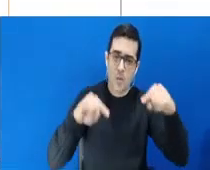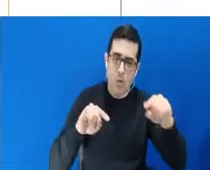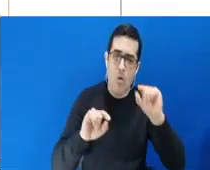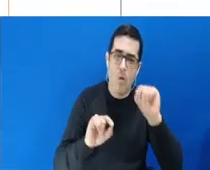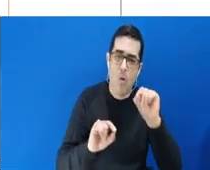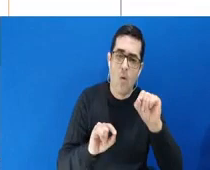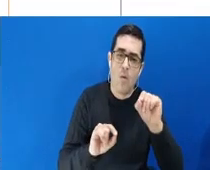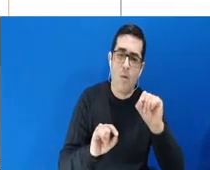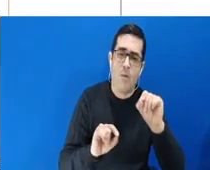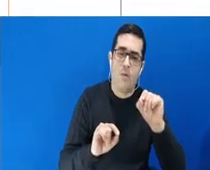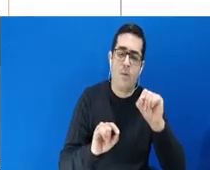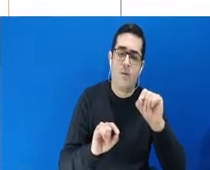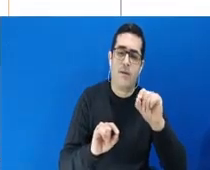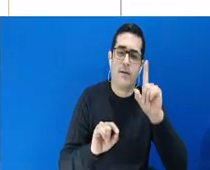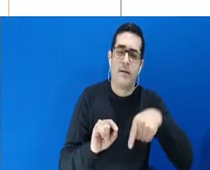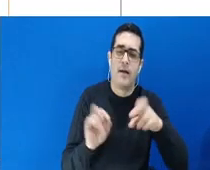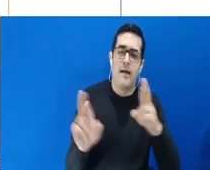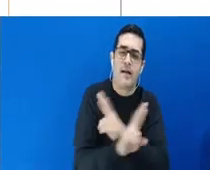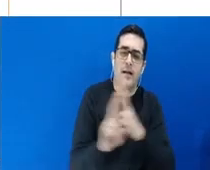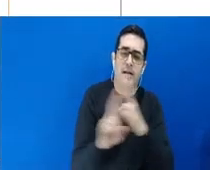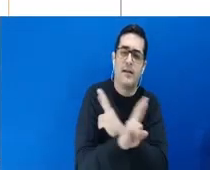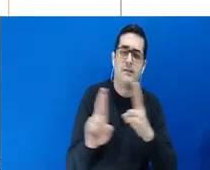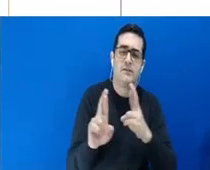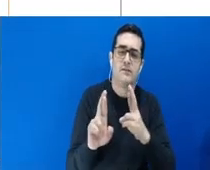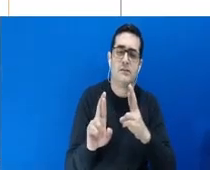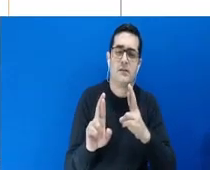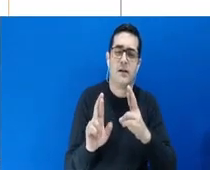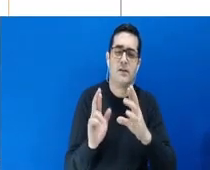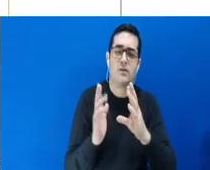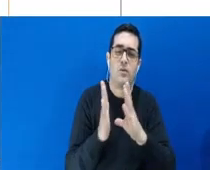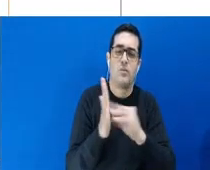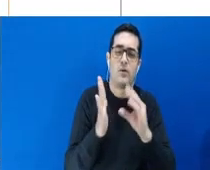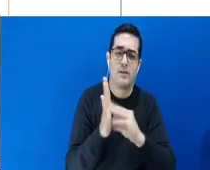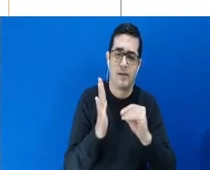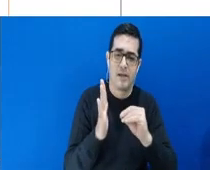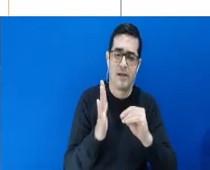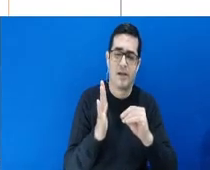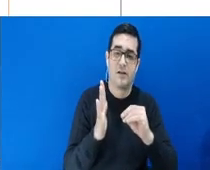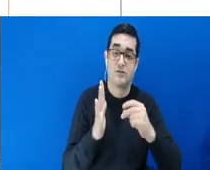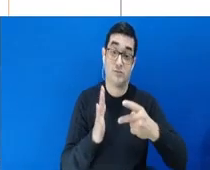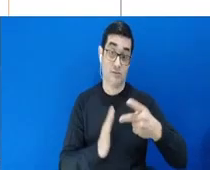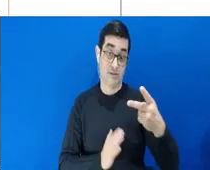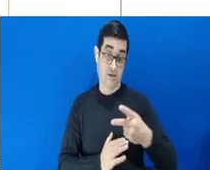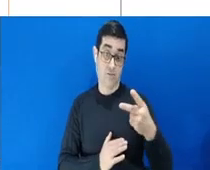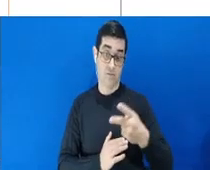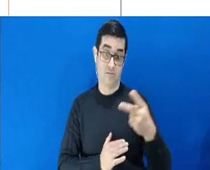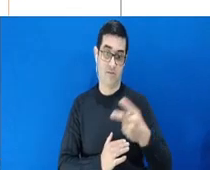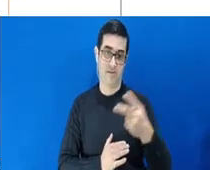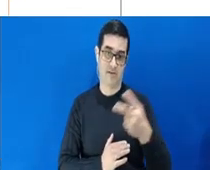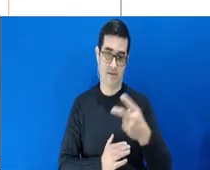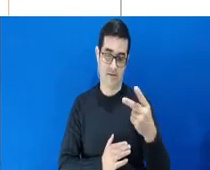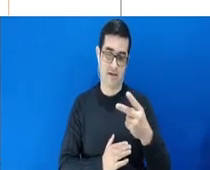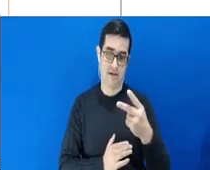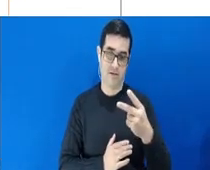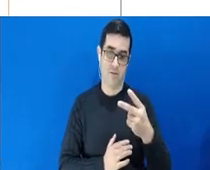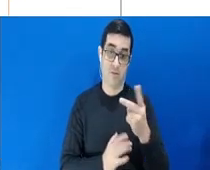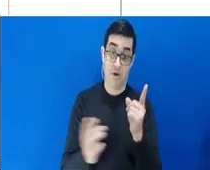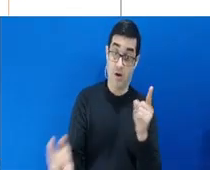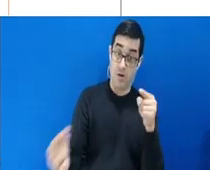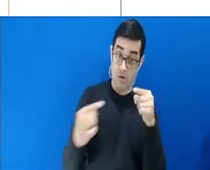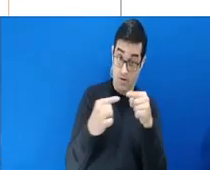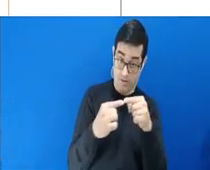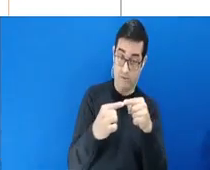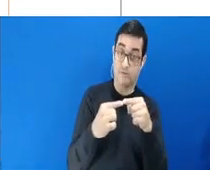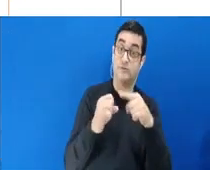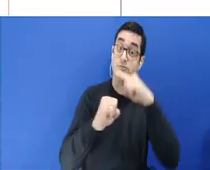relacionado ao o número quântico secundário, que está ligado ao momento angular, né? E